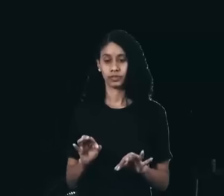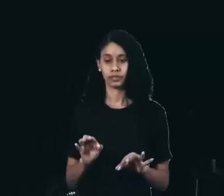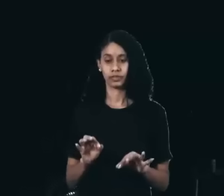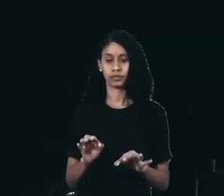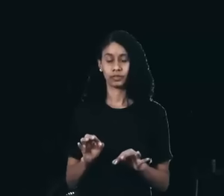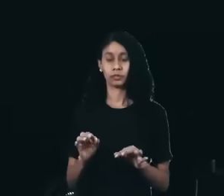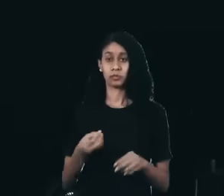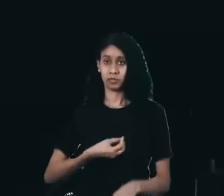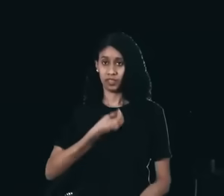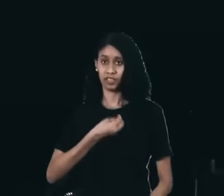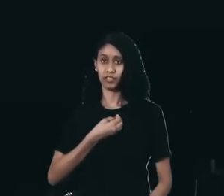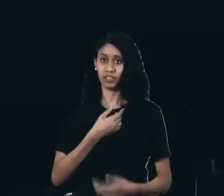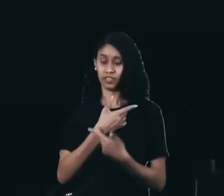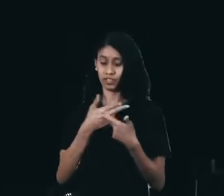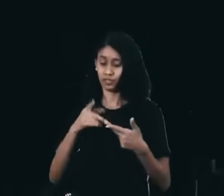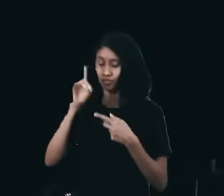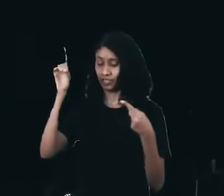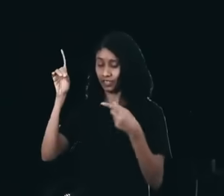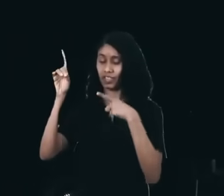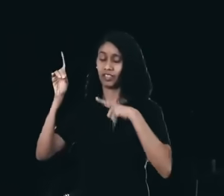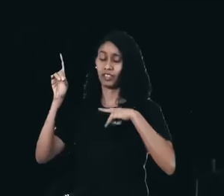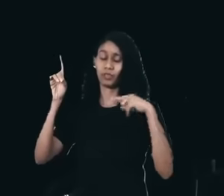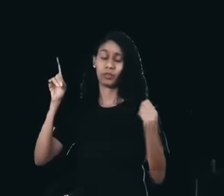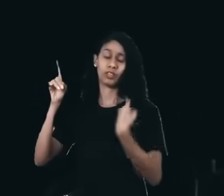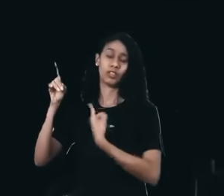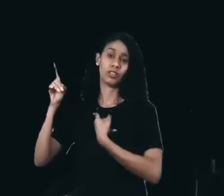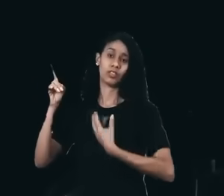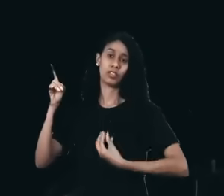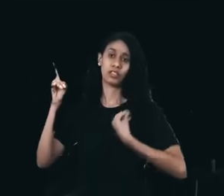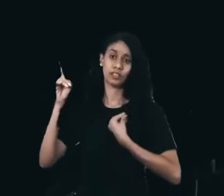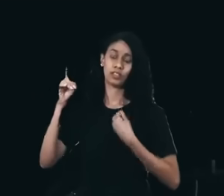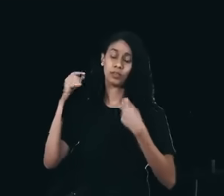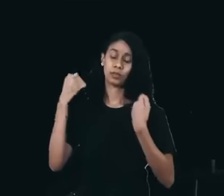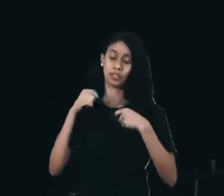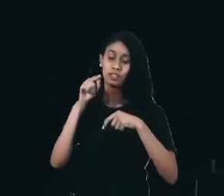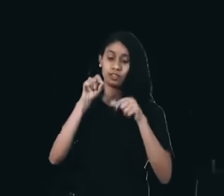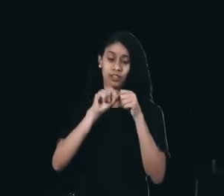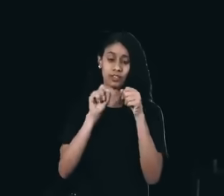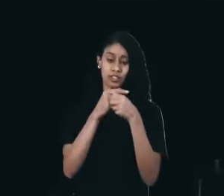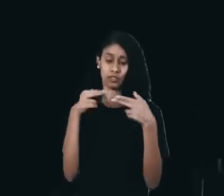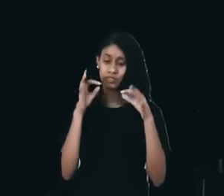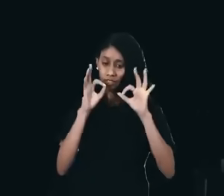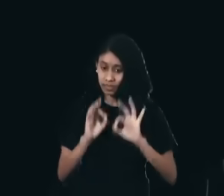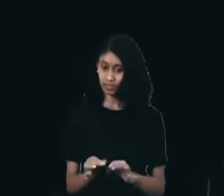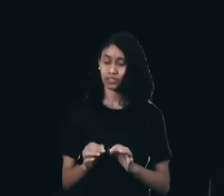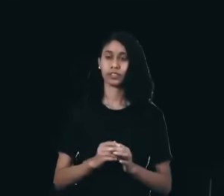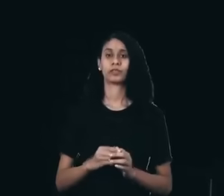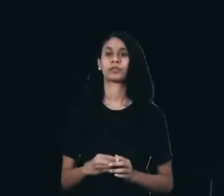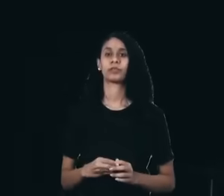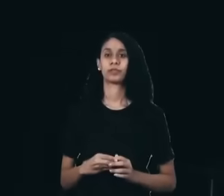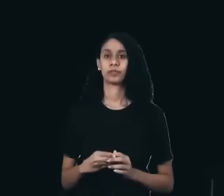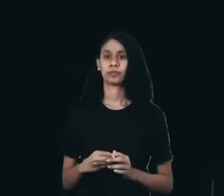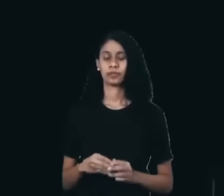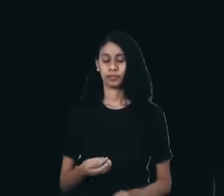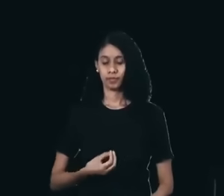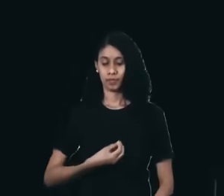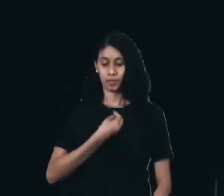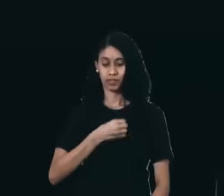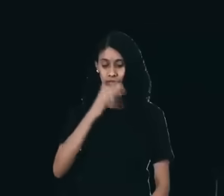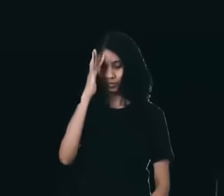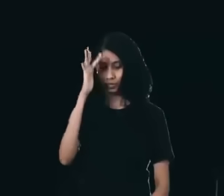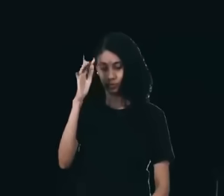para viver esse sonho. Você precisa estar no lugar certo para viver o sonho que Deus tem para a sua